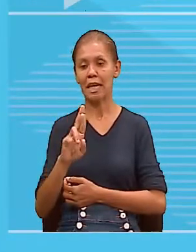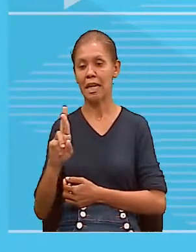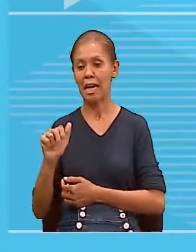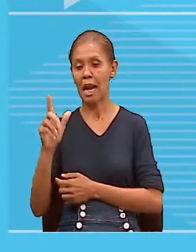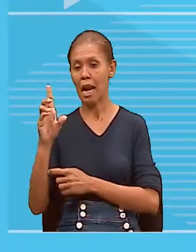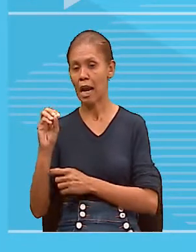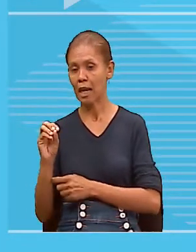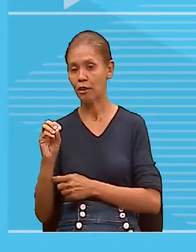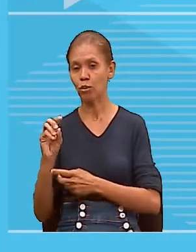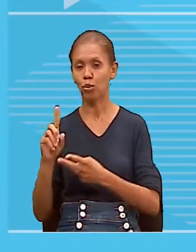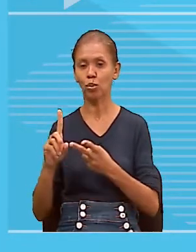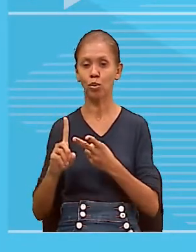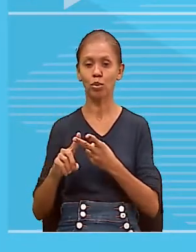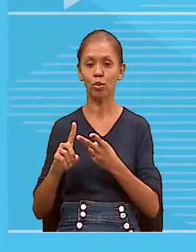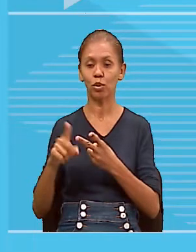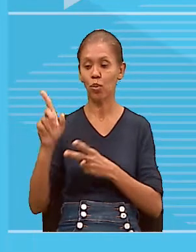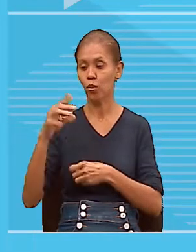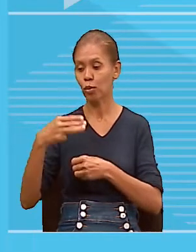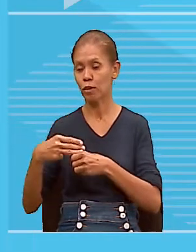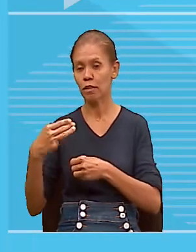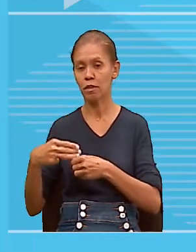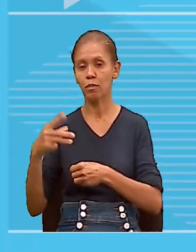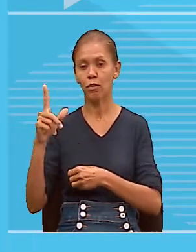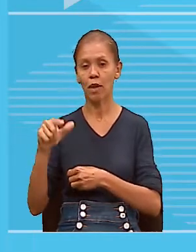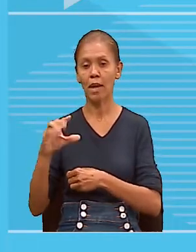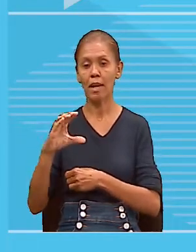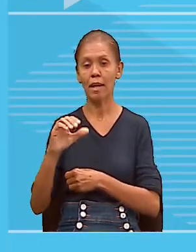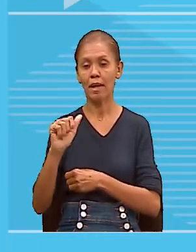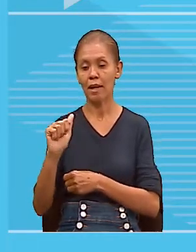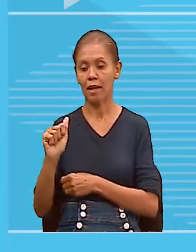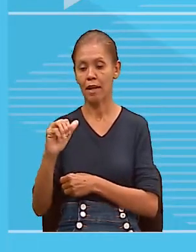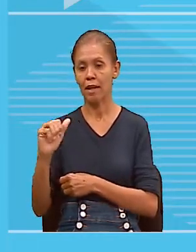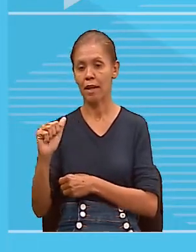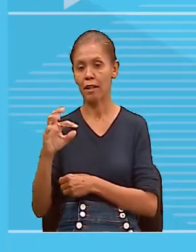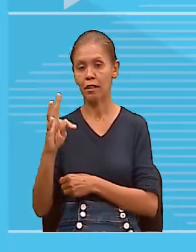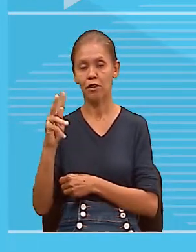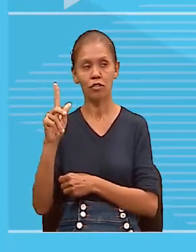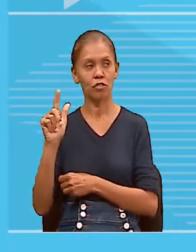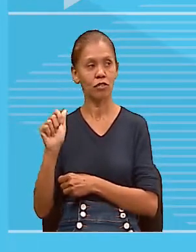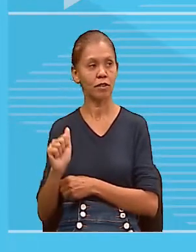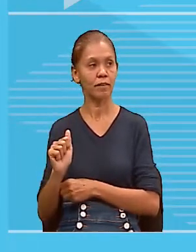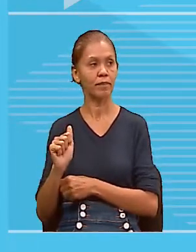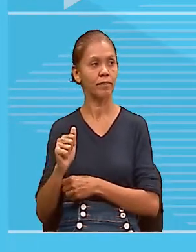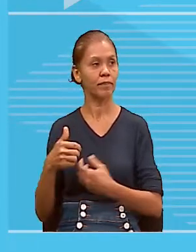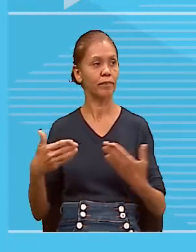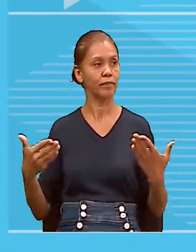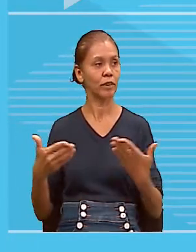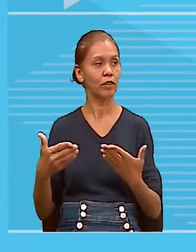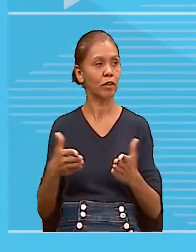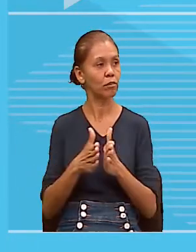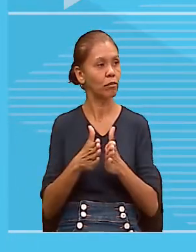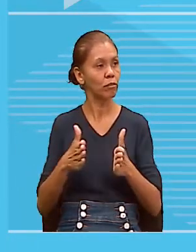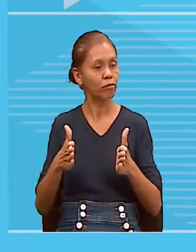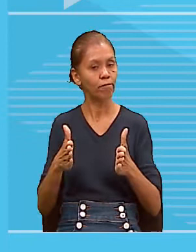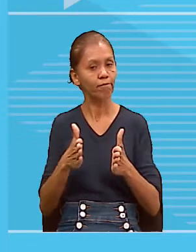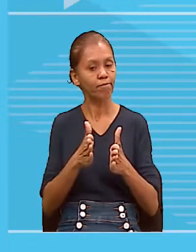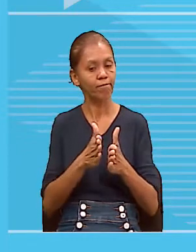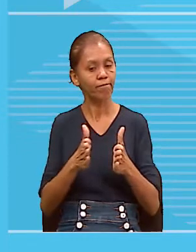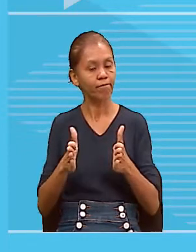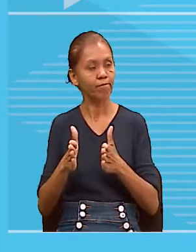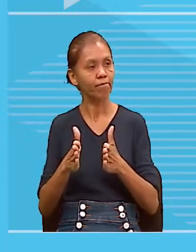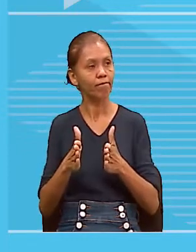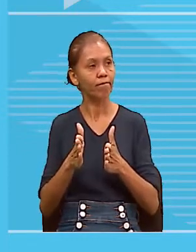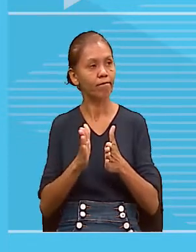soja milheto algodão nós estamos nesse intervalo de tempo aqui ó